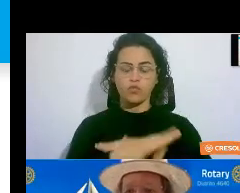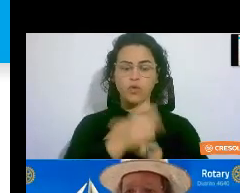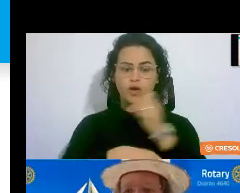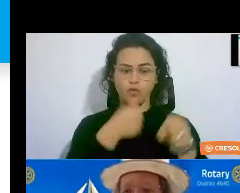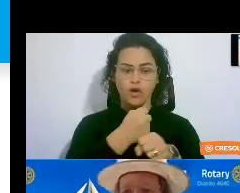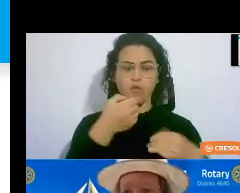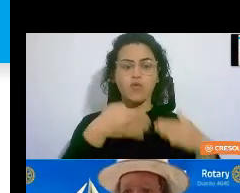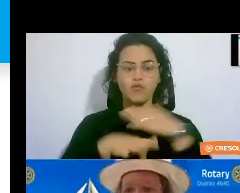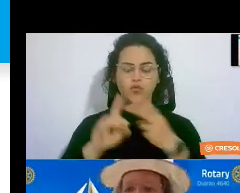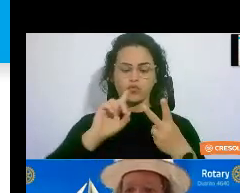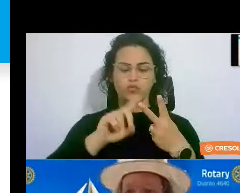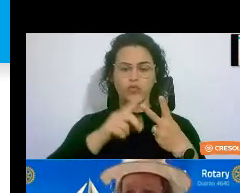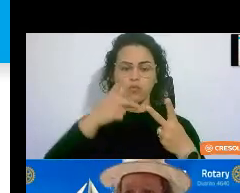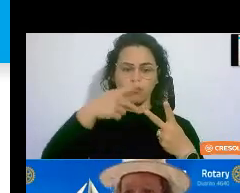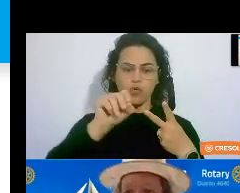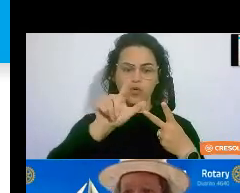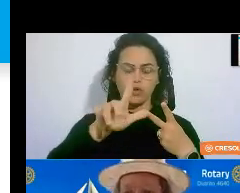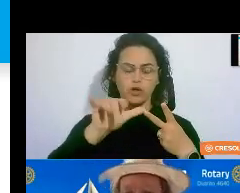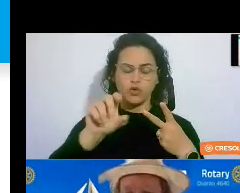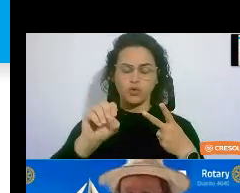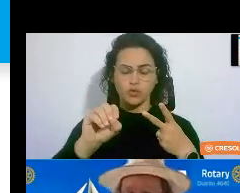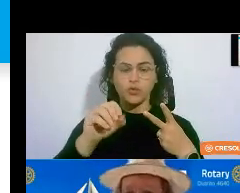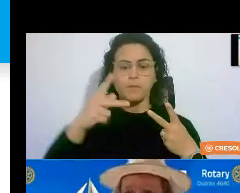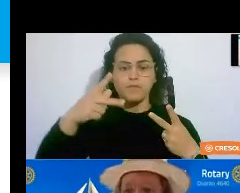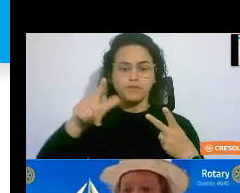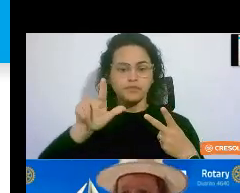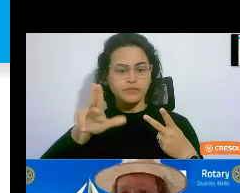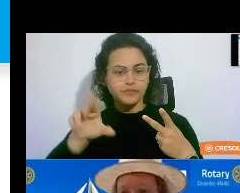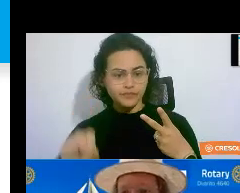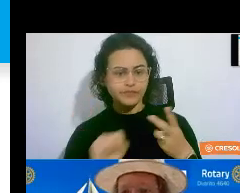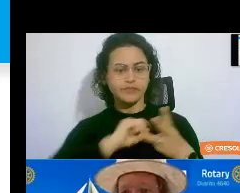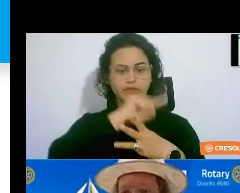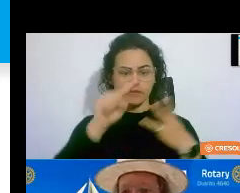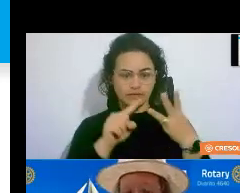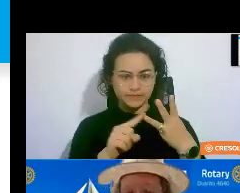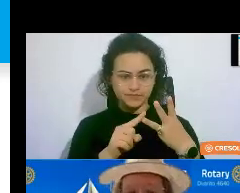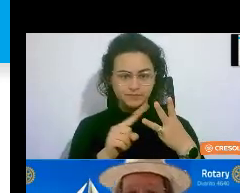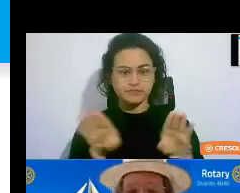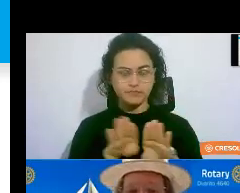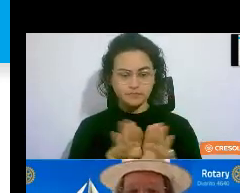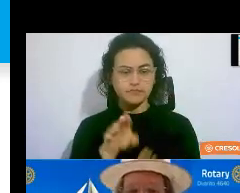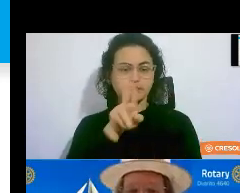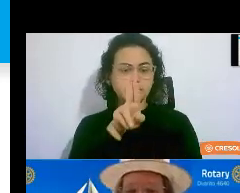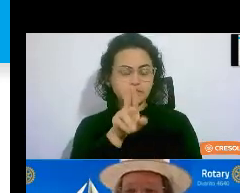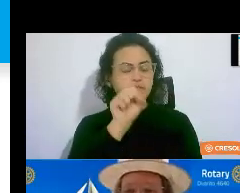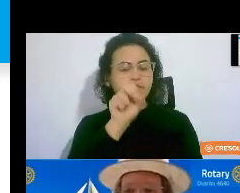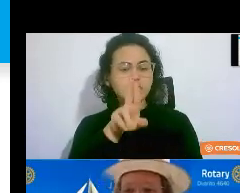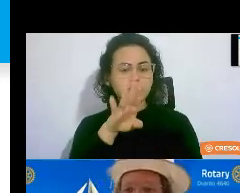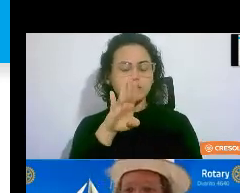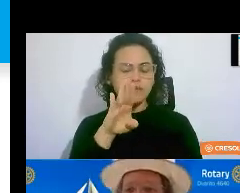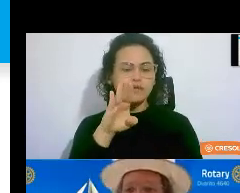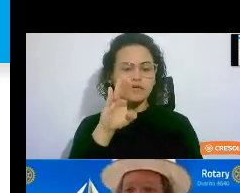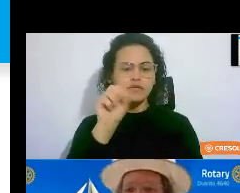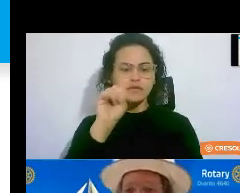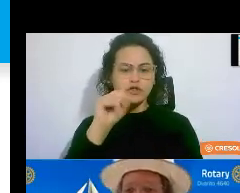para esses fundos, você tem a pontuação, inclusive a pontuação em dobro, para poder ainda